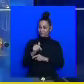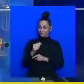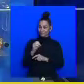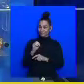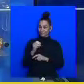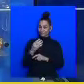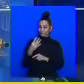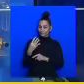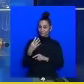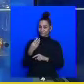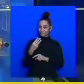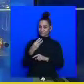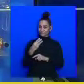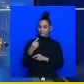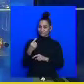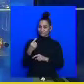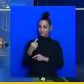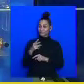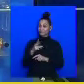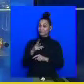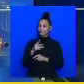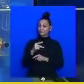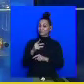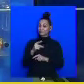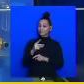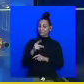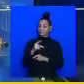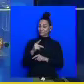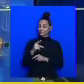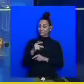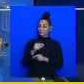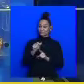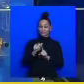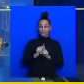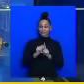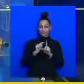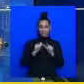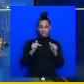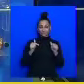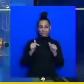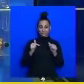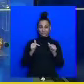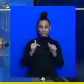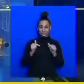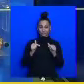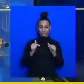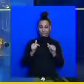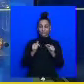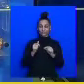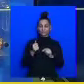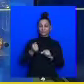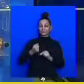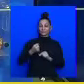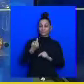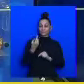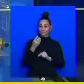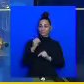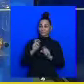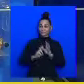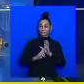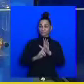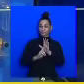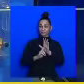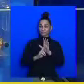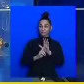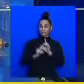27, 04, 31 e 12. O mês da sorte, número 10,